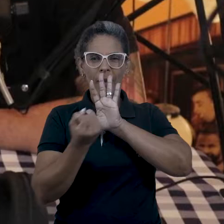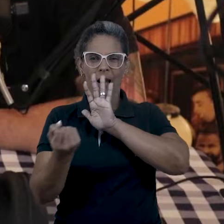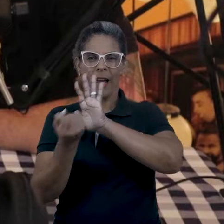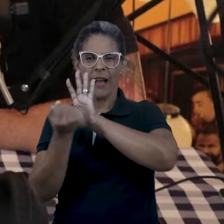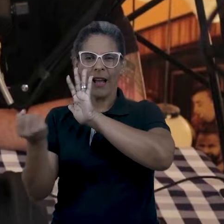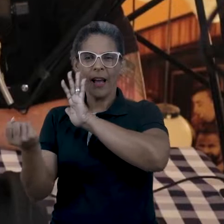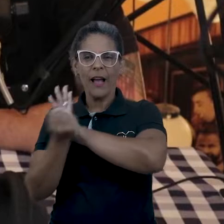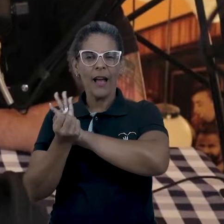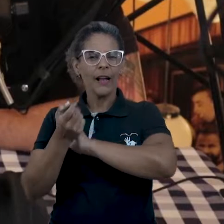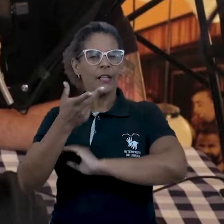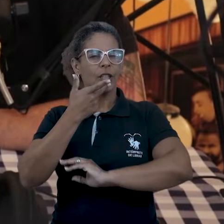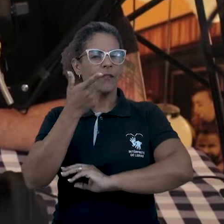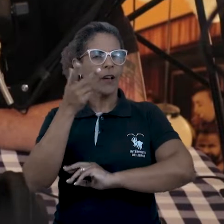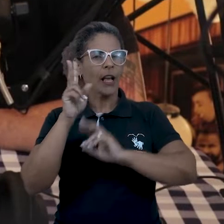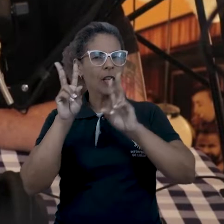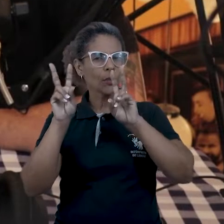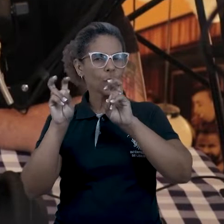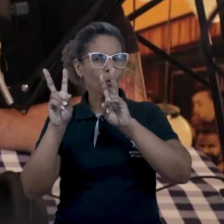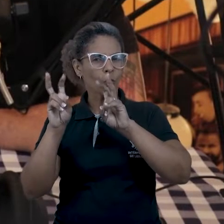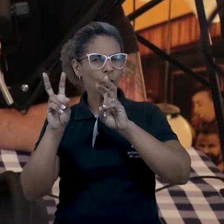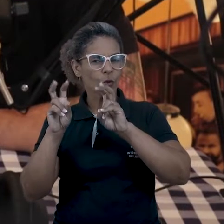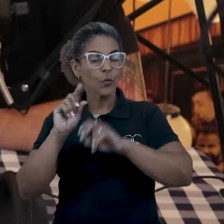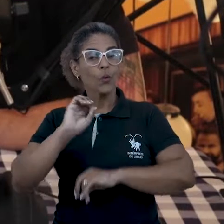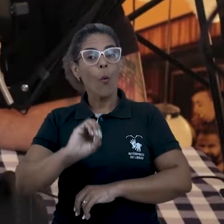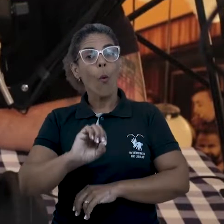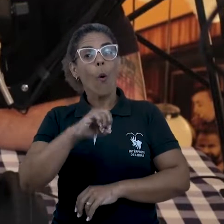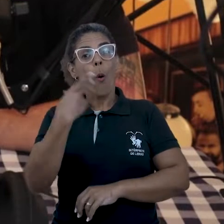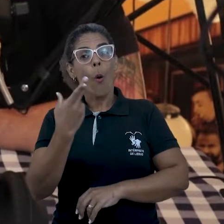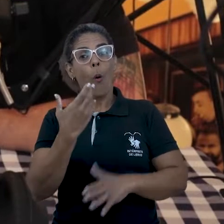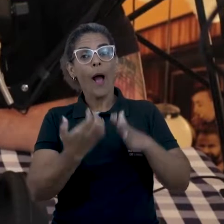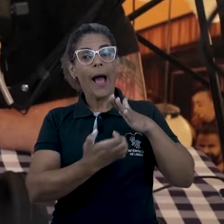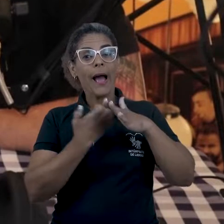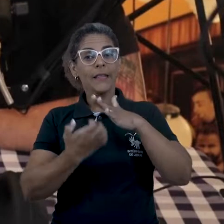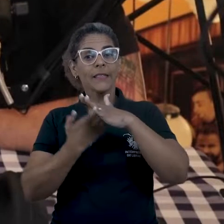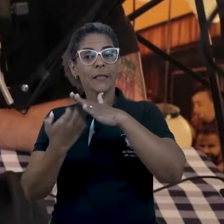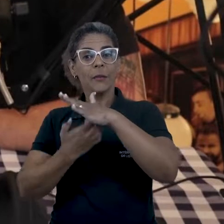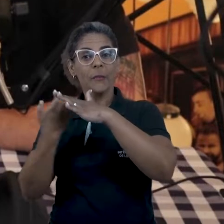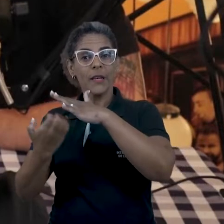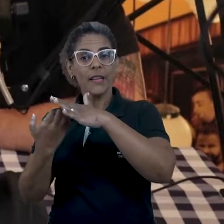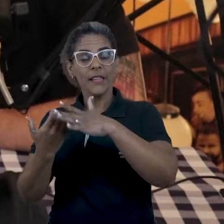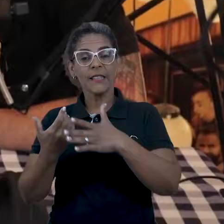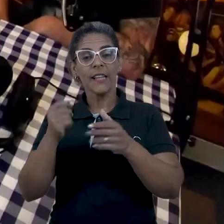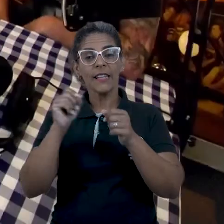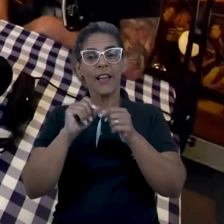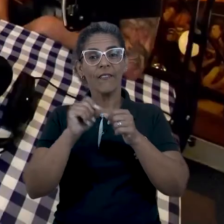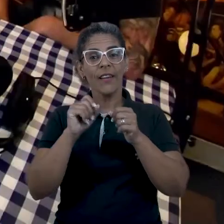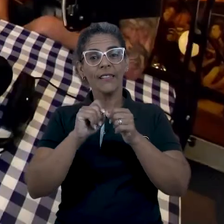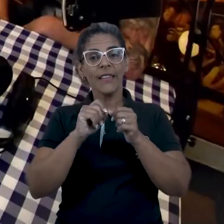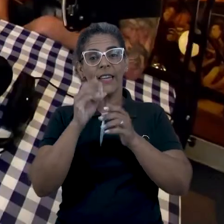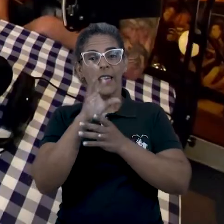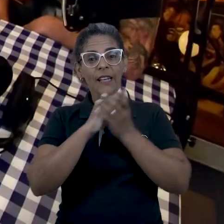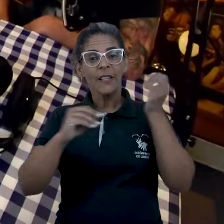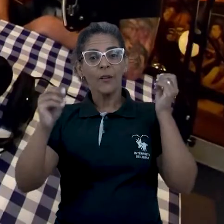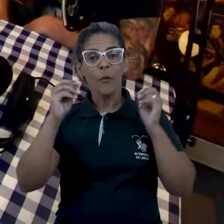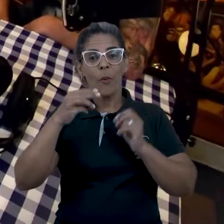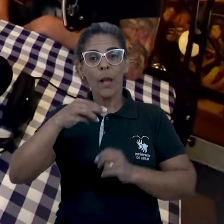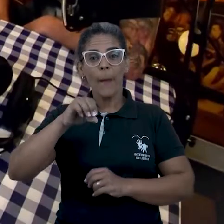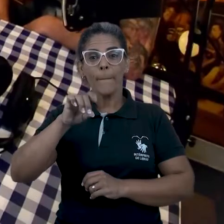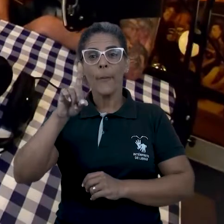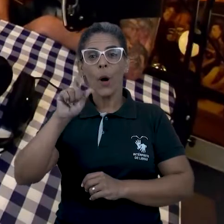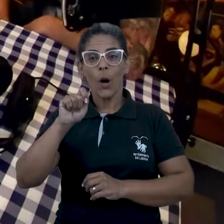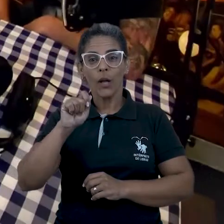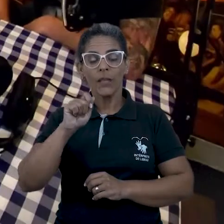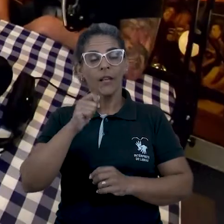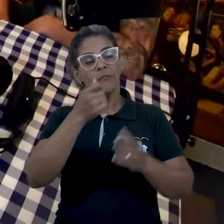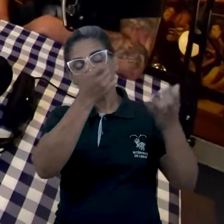empresas de entrar no assunto mesmo dia que discutir ou é tá todo mundo indo vamos que é modinha um pouco sim queria que